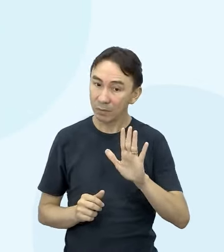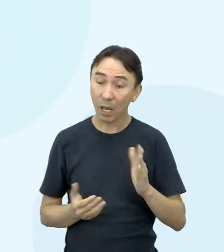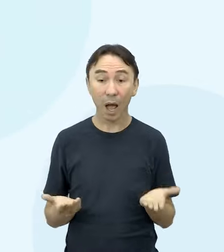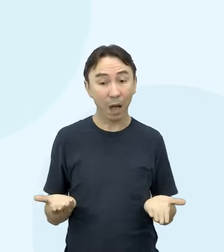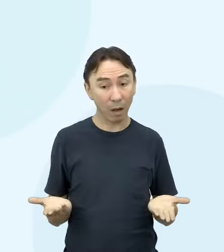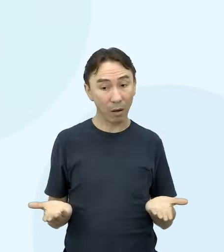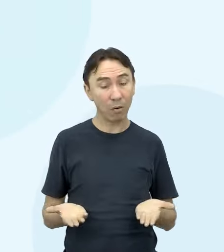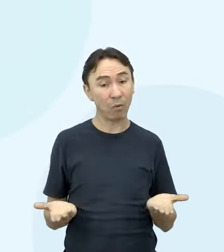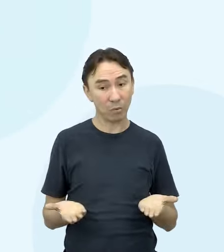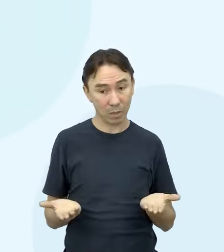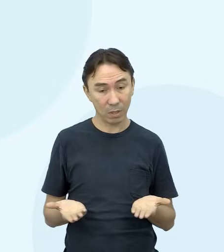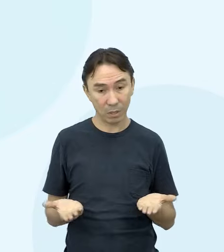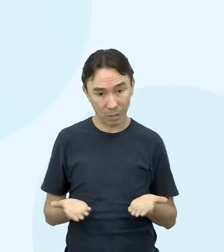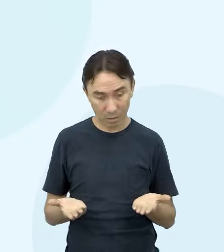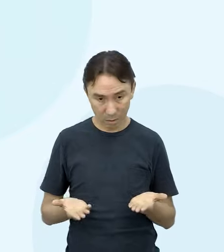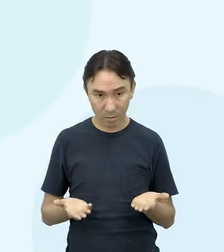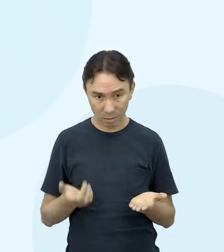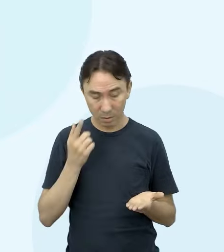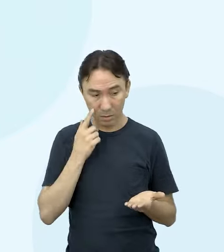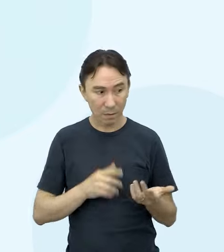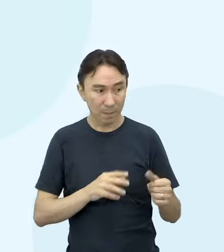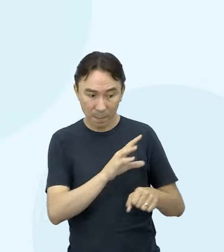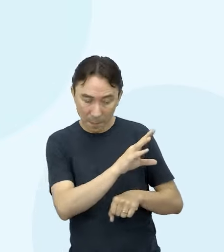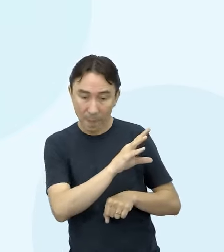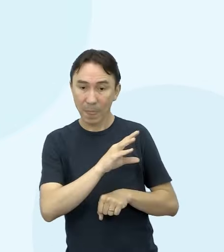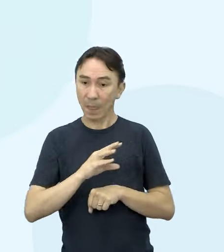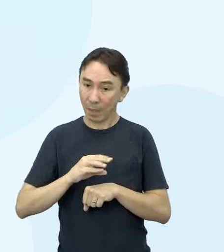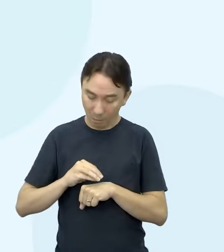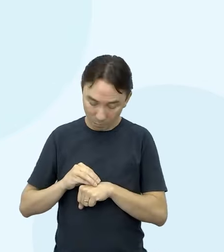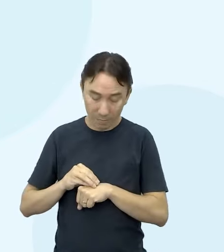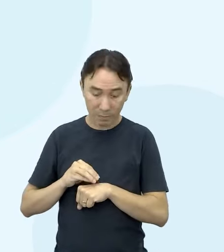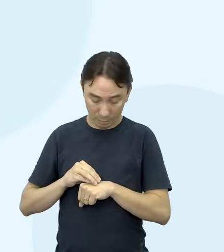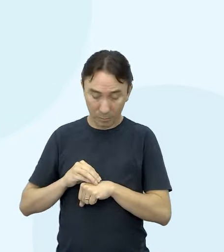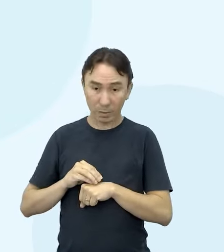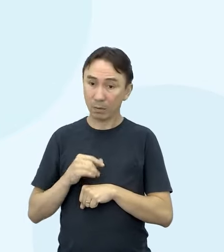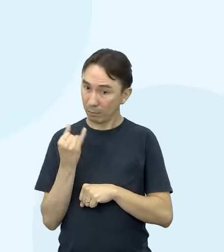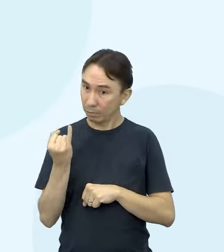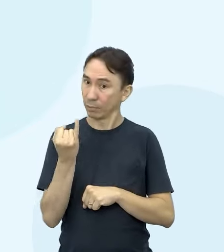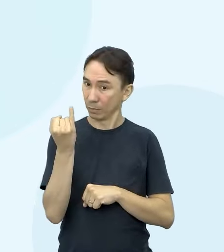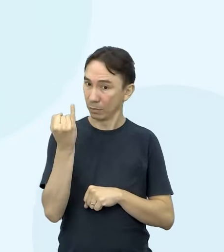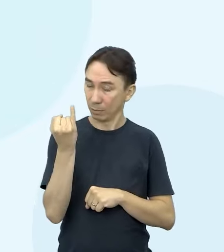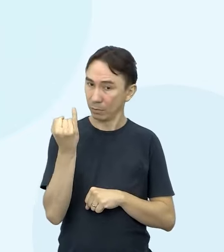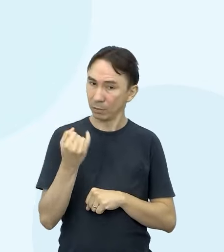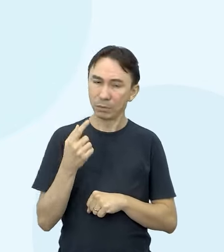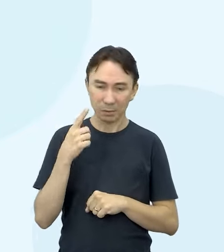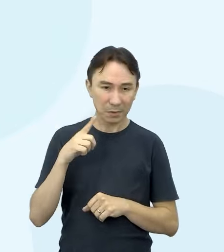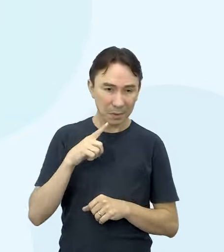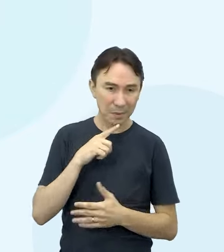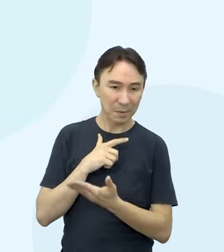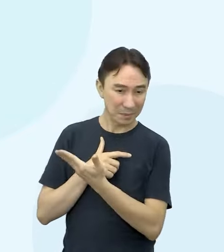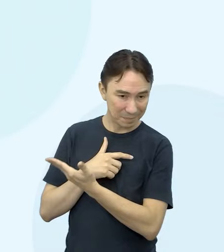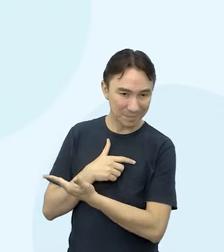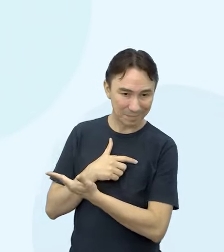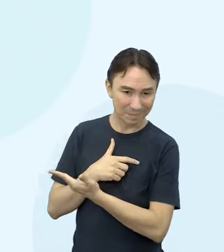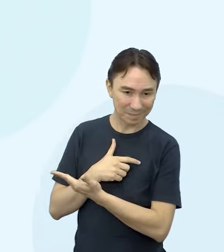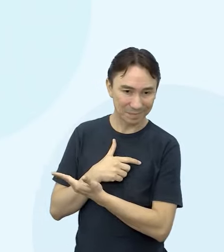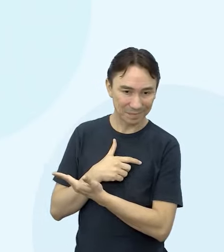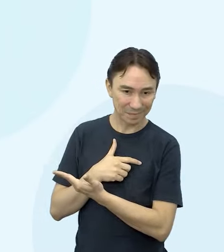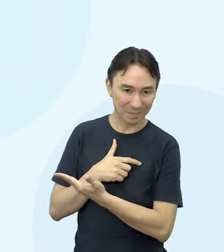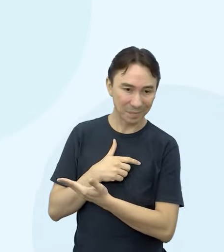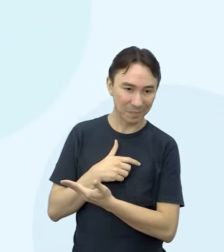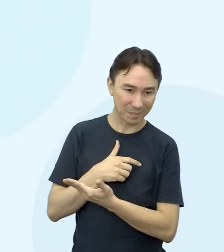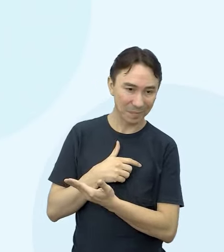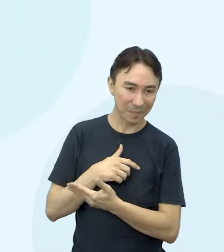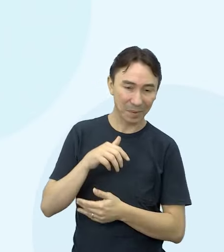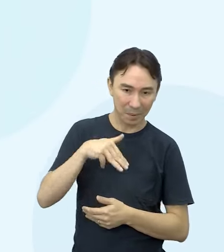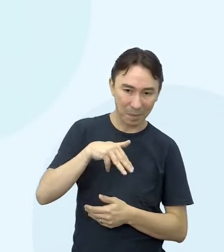da apropriação ela é muito importante. Então, por isso que a gente montou esse mapa especificamente em cima do que está ali onde aparece